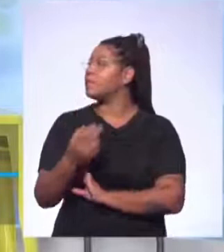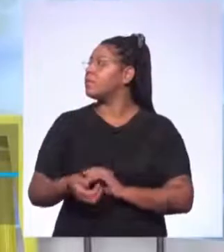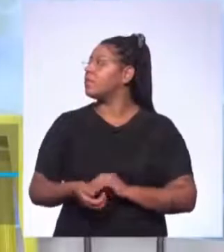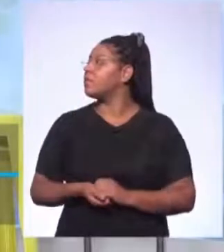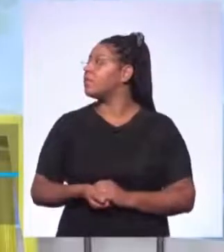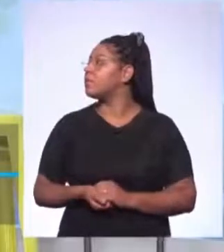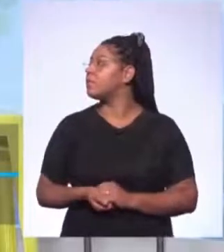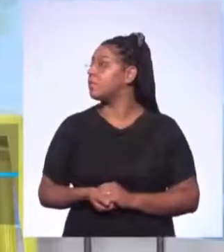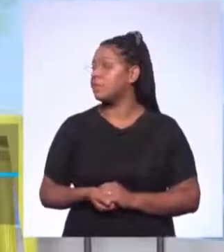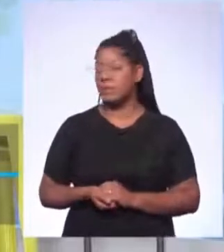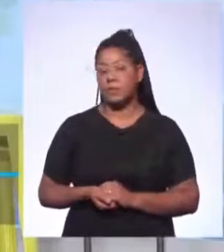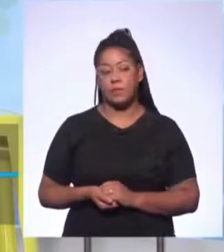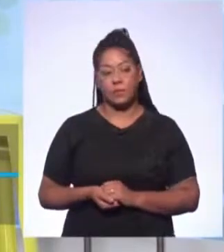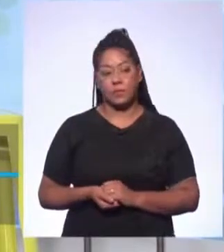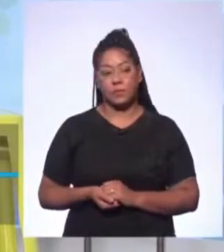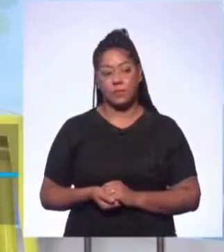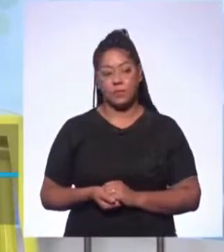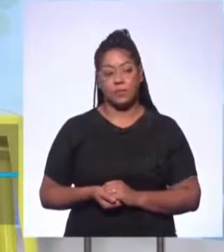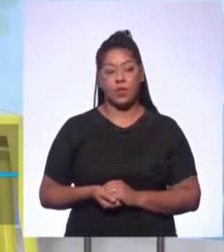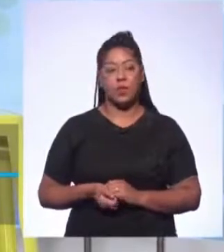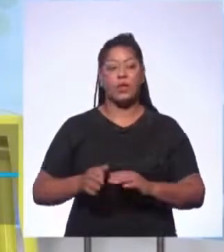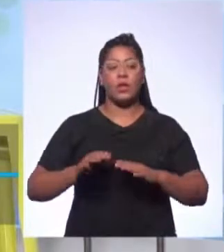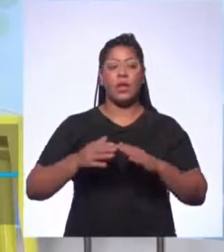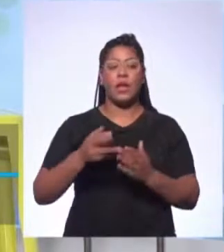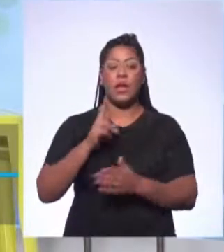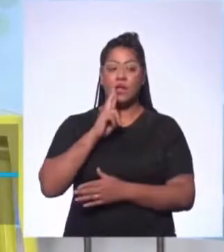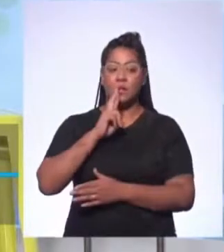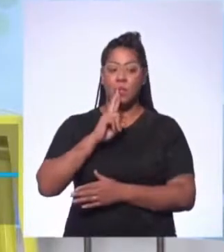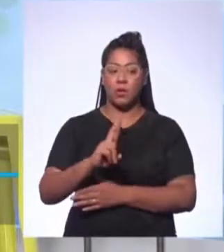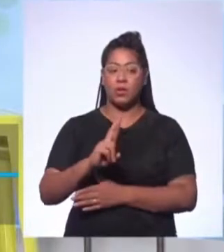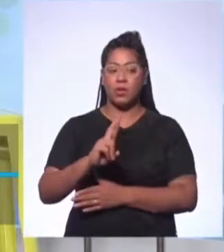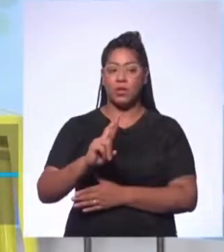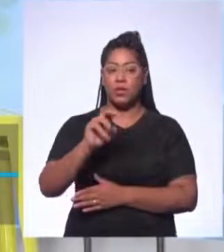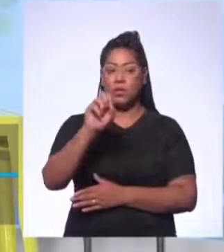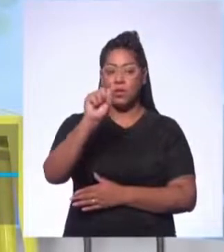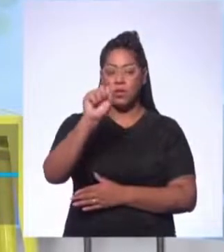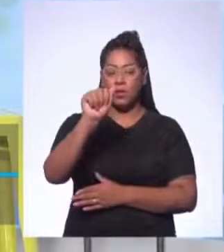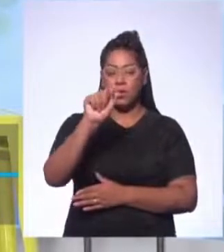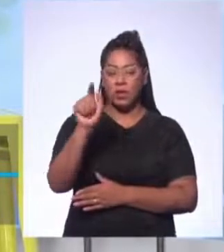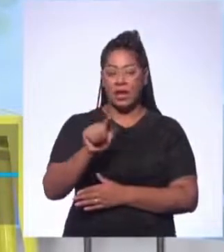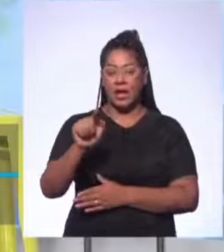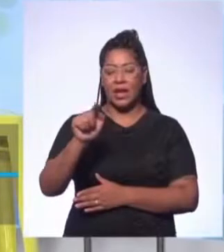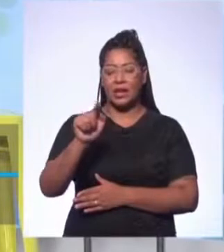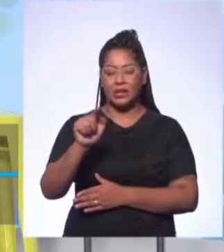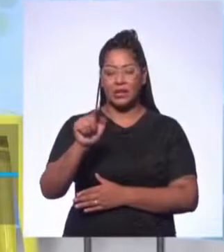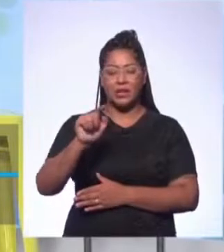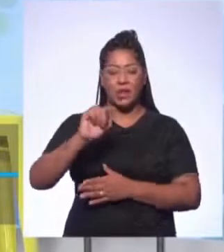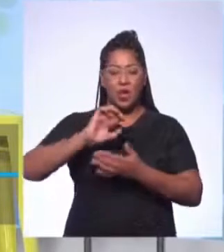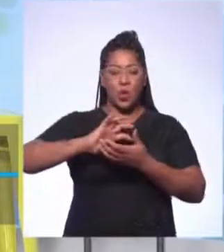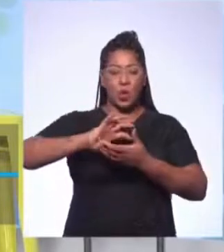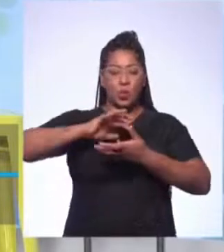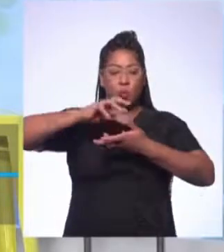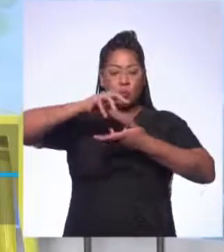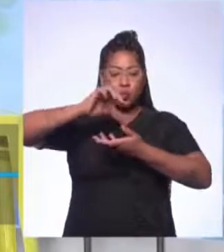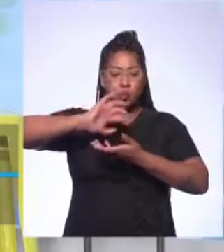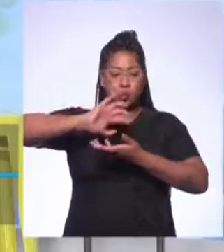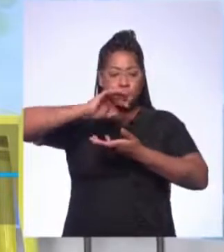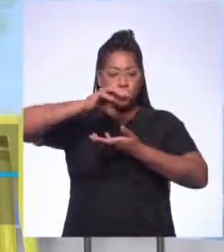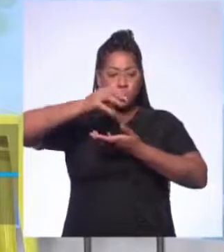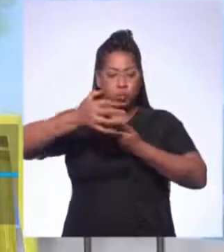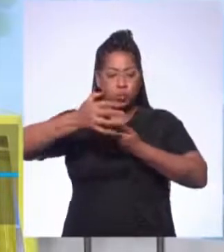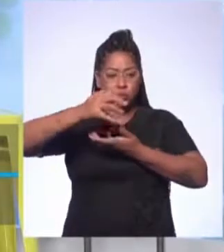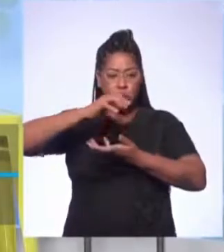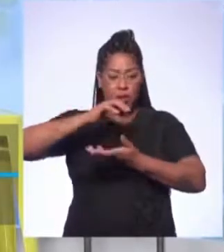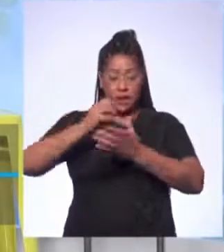a questão aqui do gás de ozônio, ok? Ele vai se unindo com esses